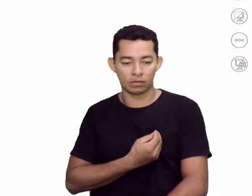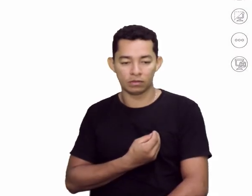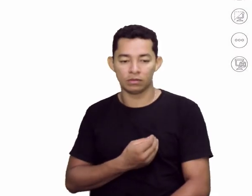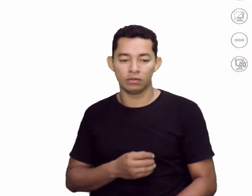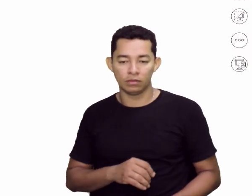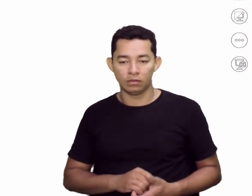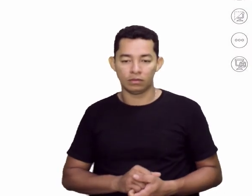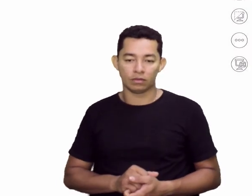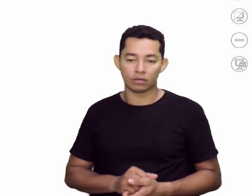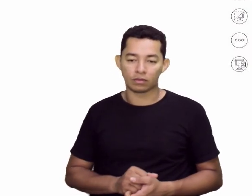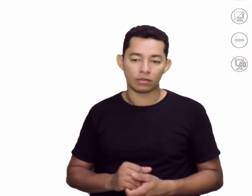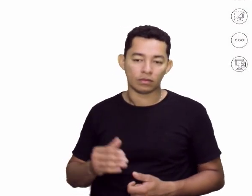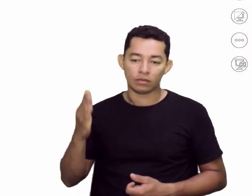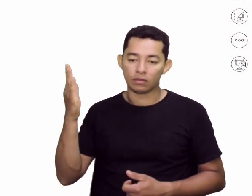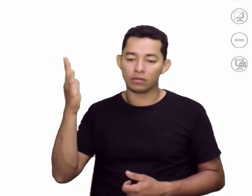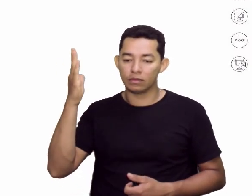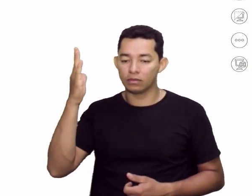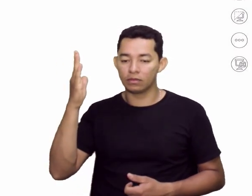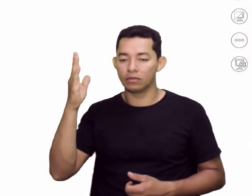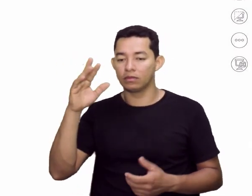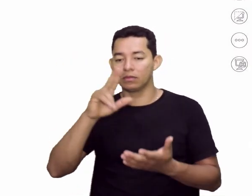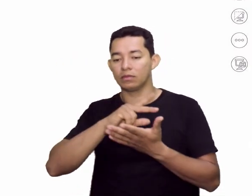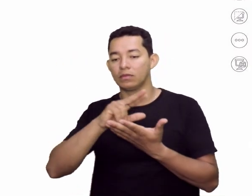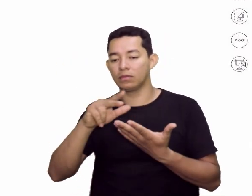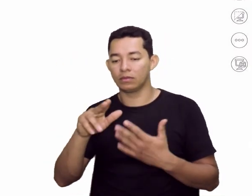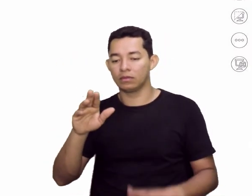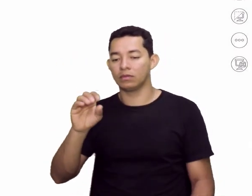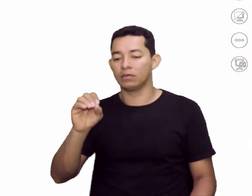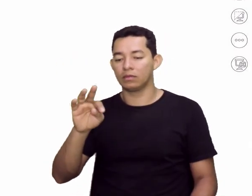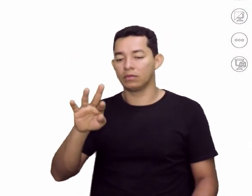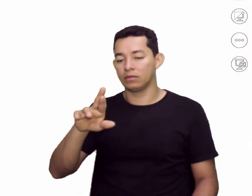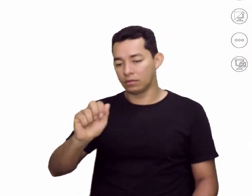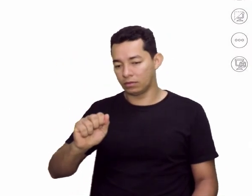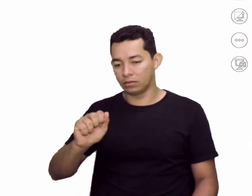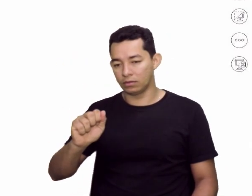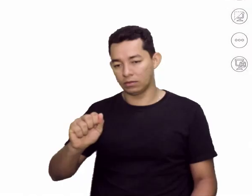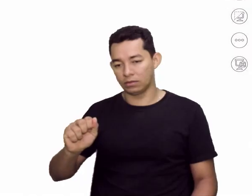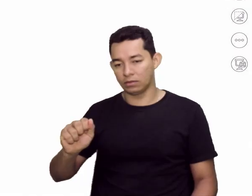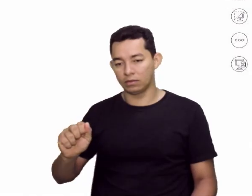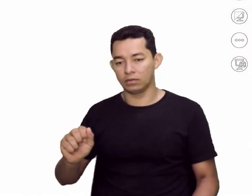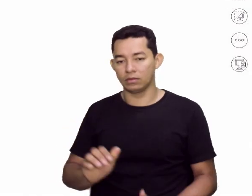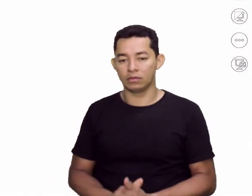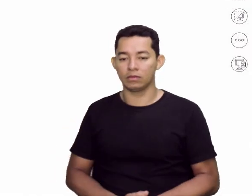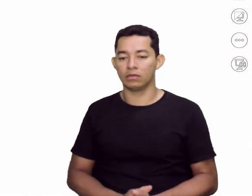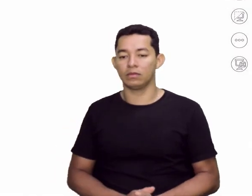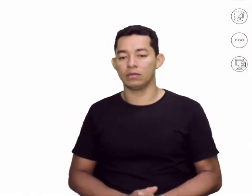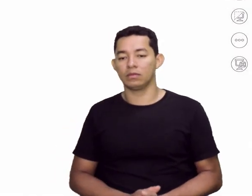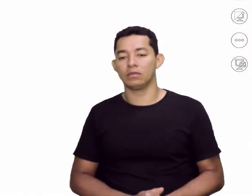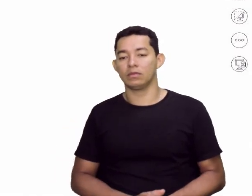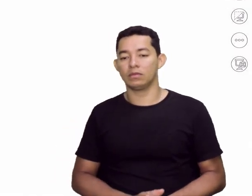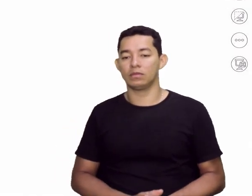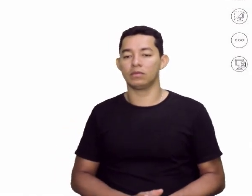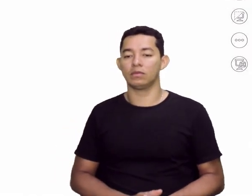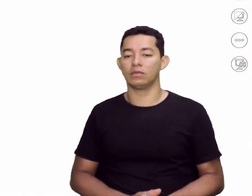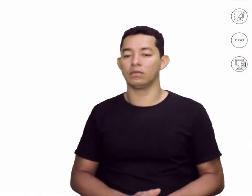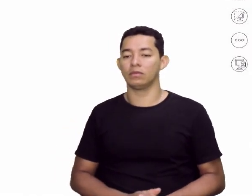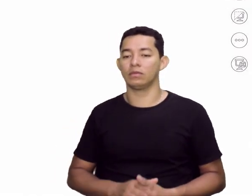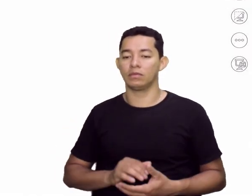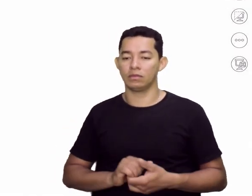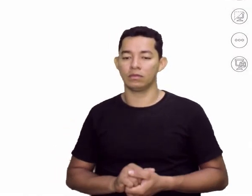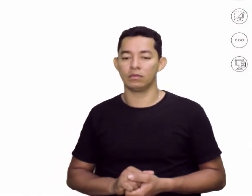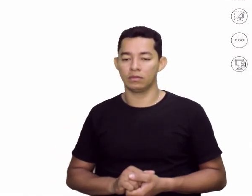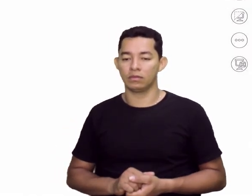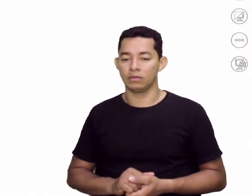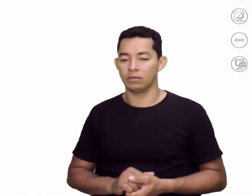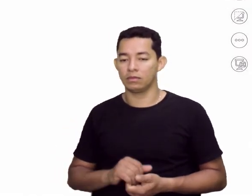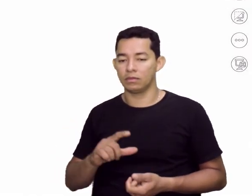com várias obras aqui, né? Demoiselle de Avignon, né? Aqui tem